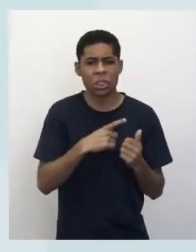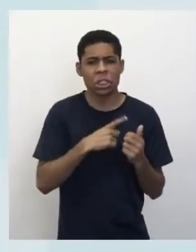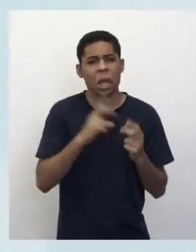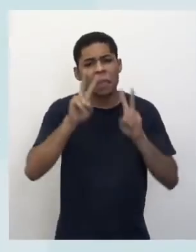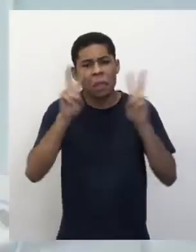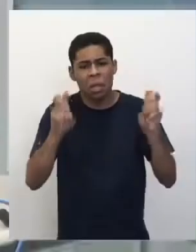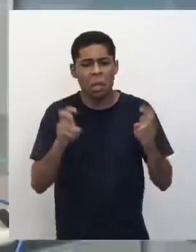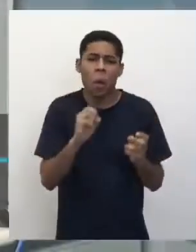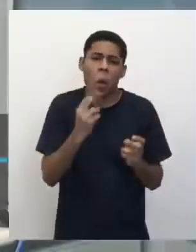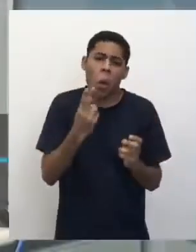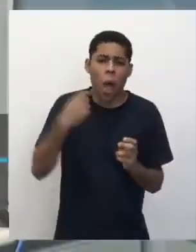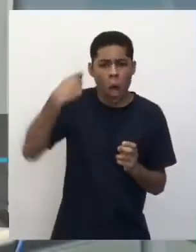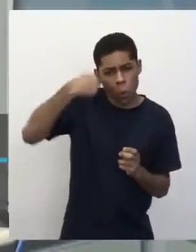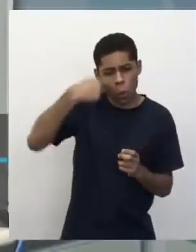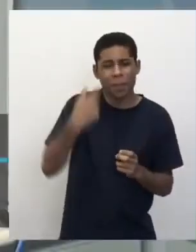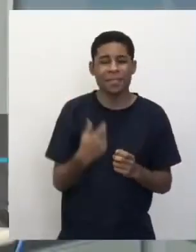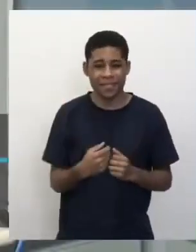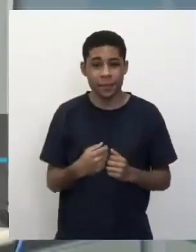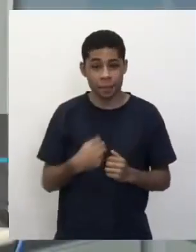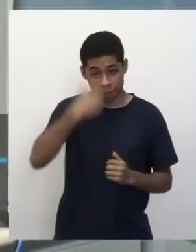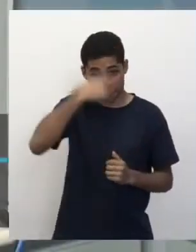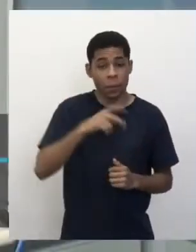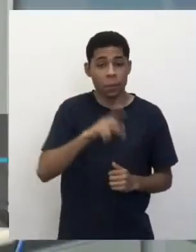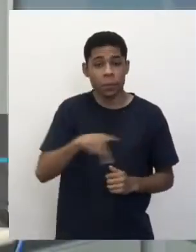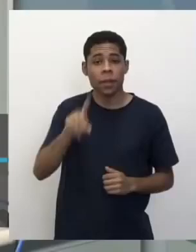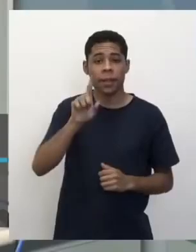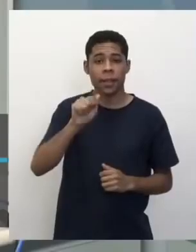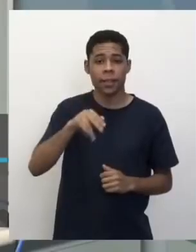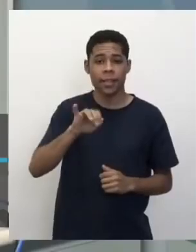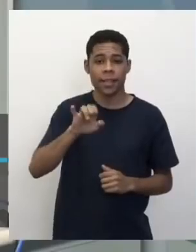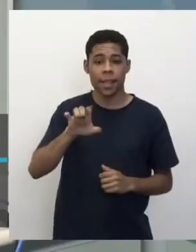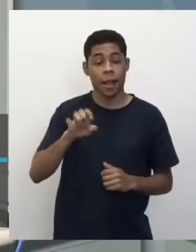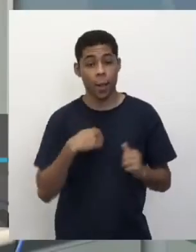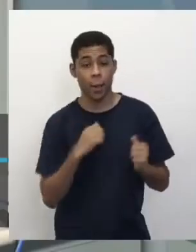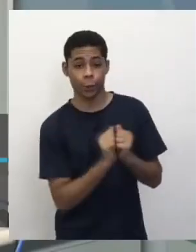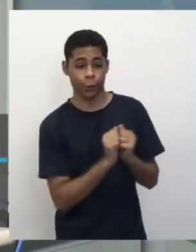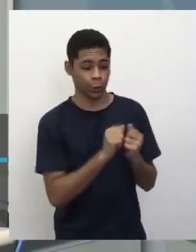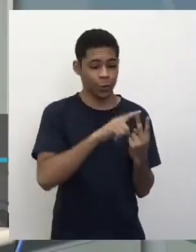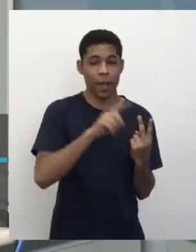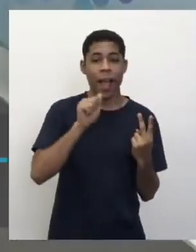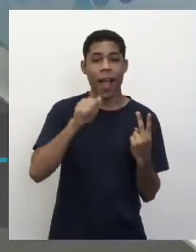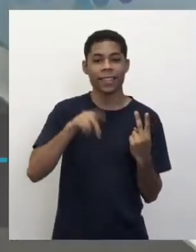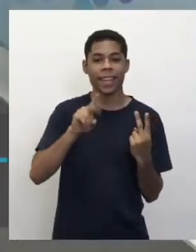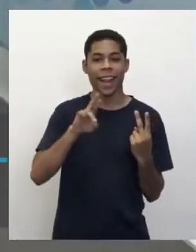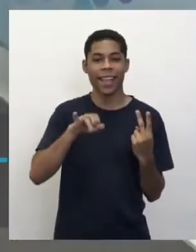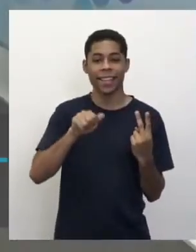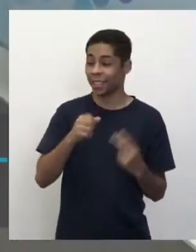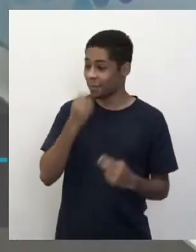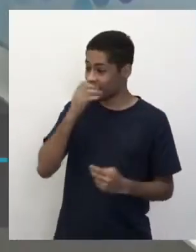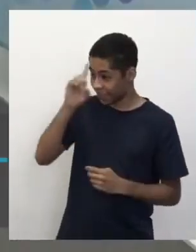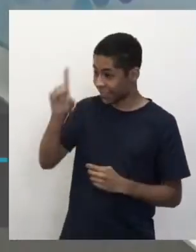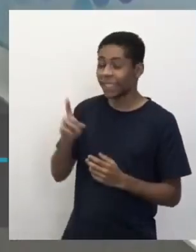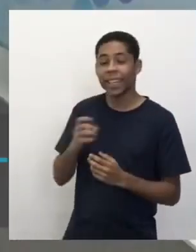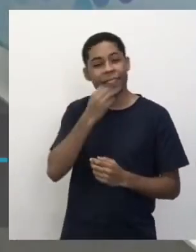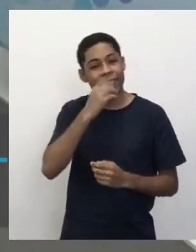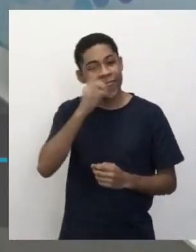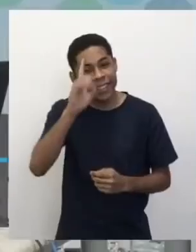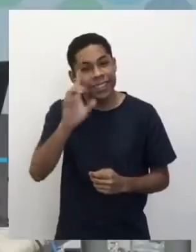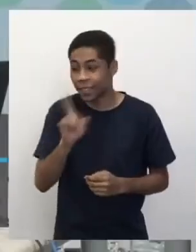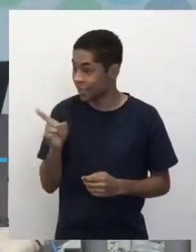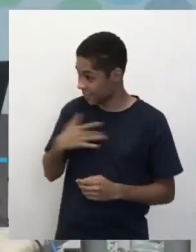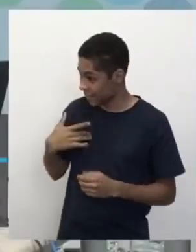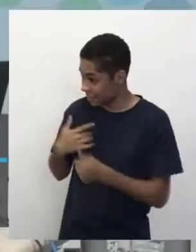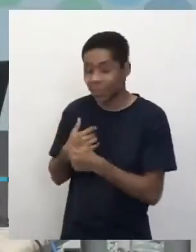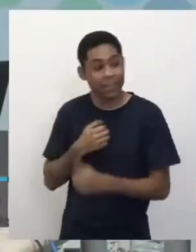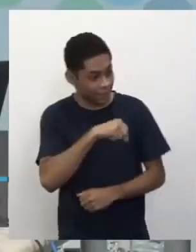e autores. Eu sou a professora Daniele e vou moderar a aula da professora Andréia. Bom dia, Déia. Bom dia, Dani, tudo bem? Sim. Bom